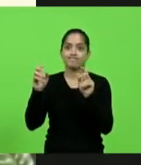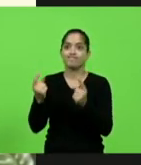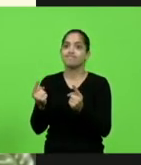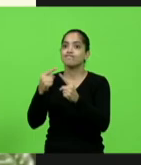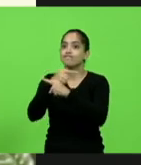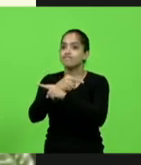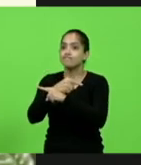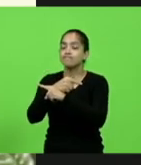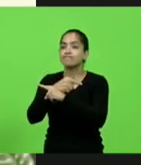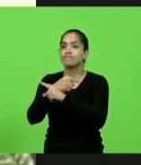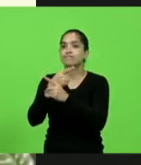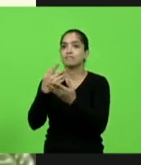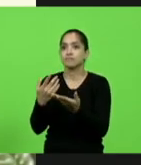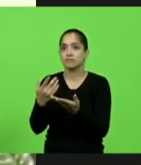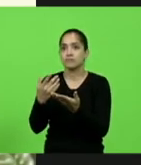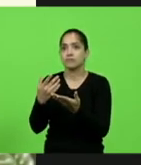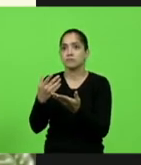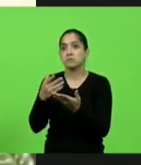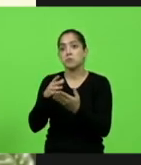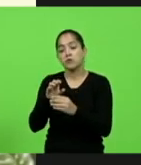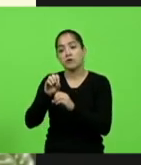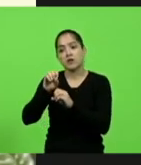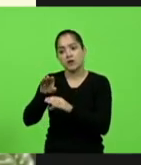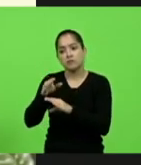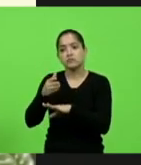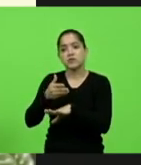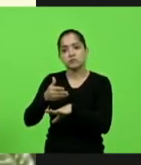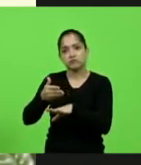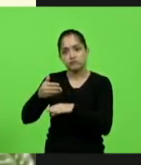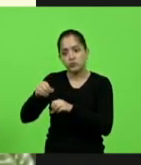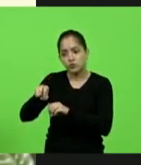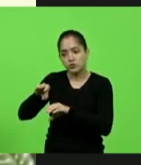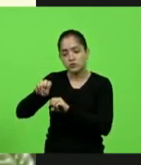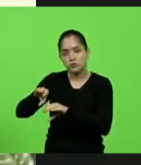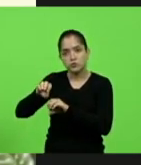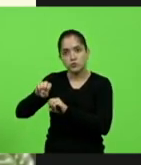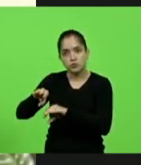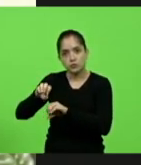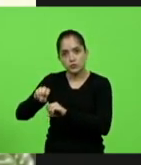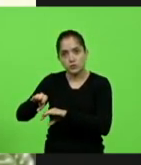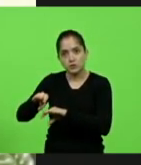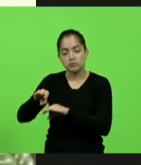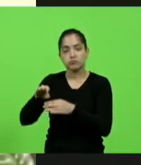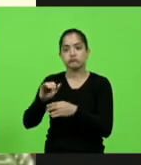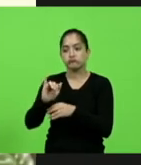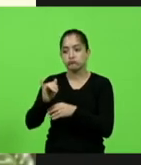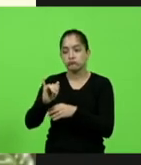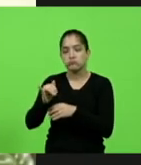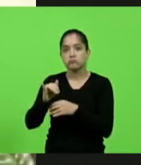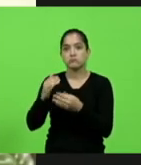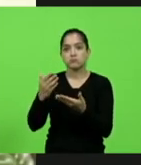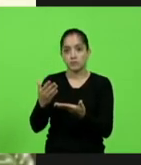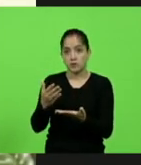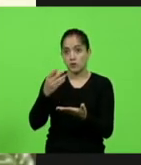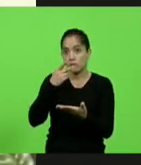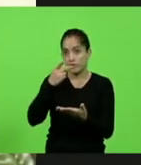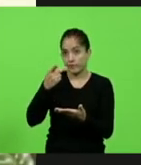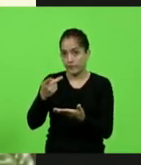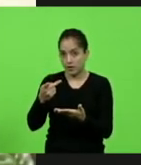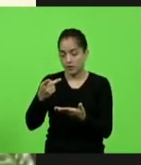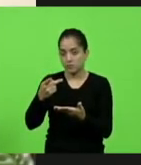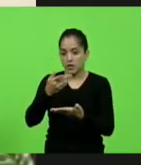Podemos falar de instrução domiciliar, aí seria um termo mais correto. Conforme foi amplamente falado aqui, a